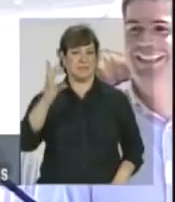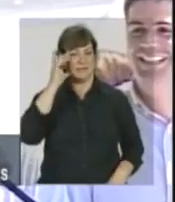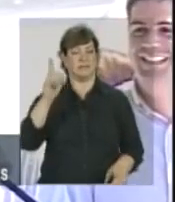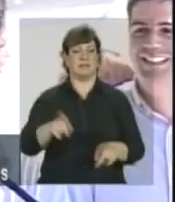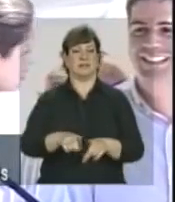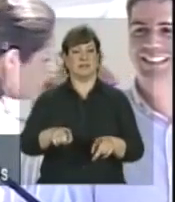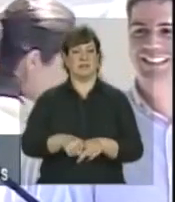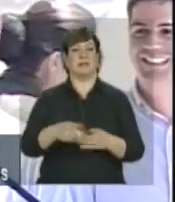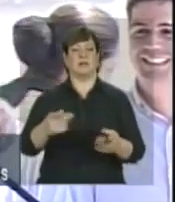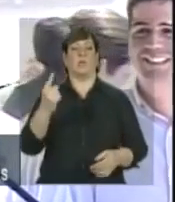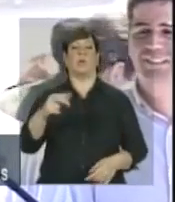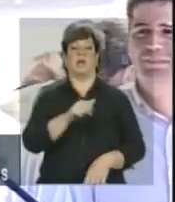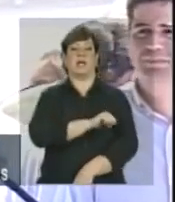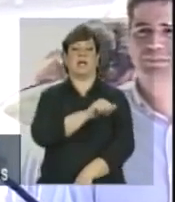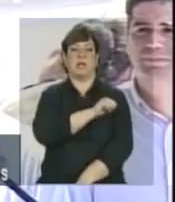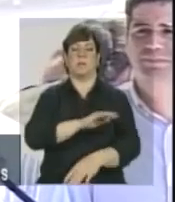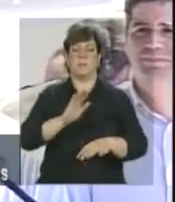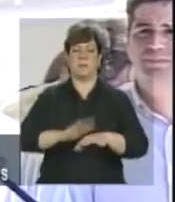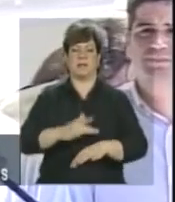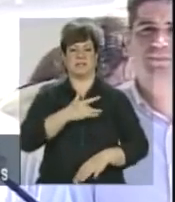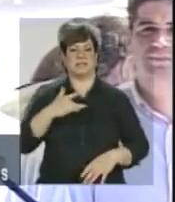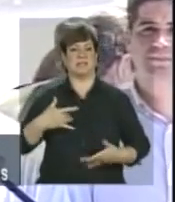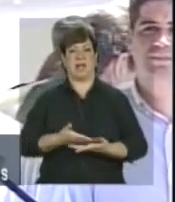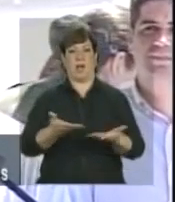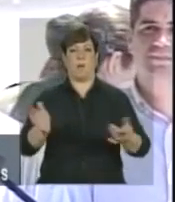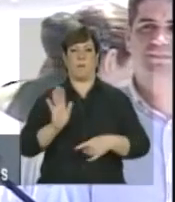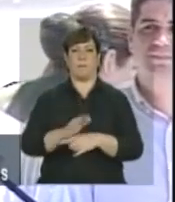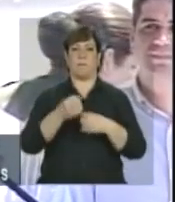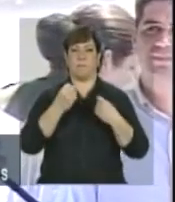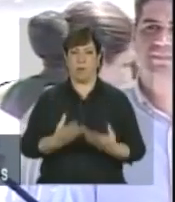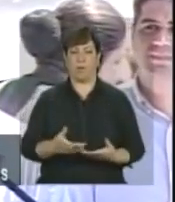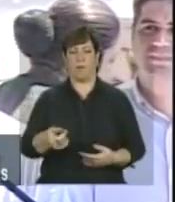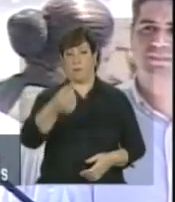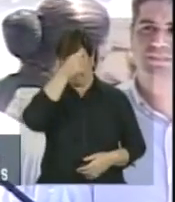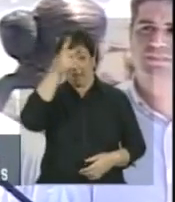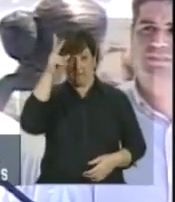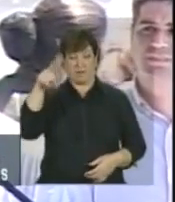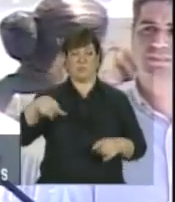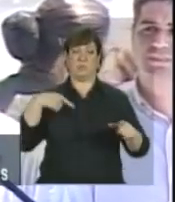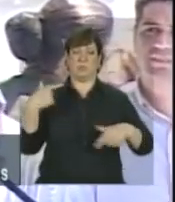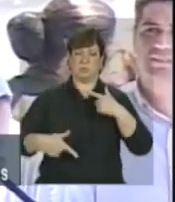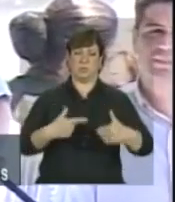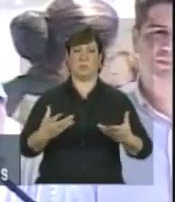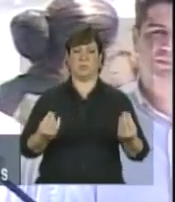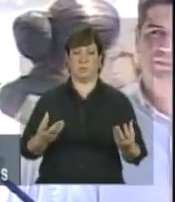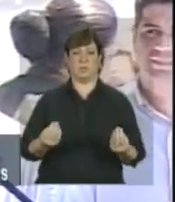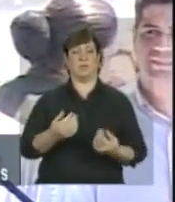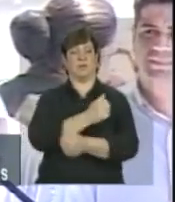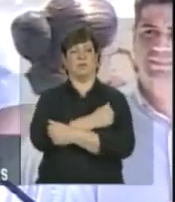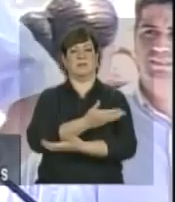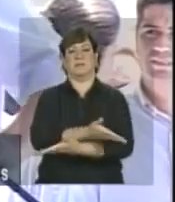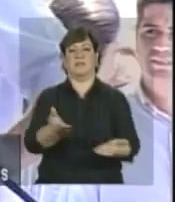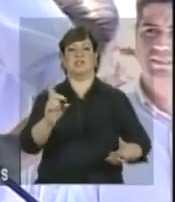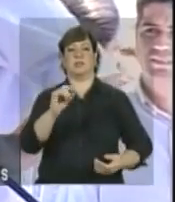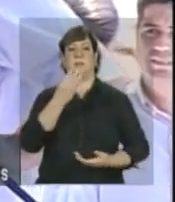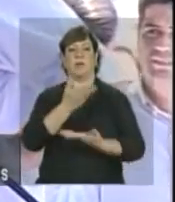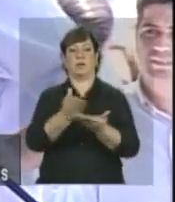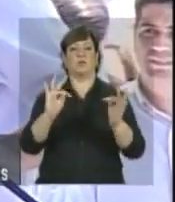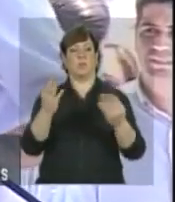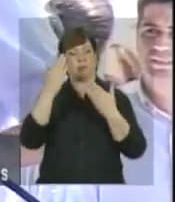mais saudável, mas uma palavra muito especial para o nosso prefeito que empreendeu essa revolução na saúde municipal. Um grande dia a todos.